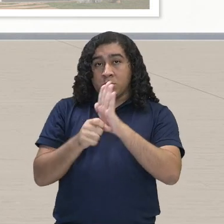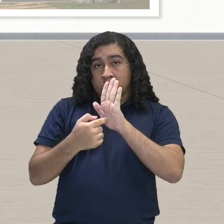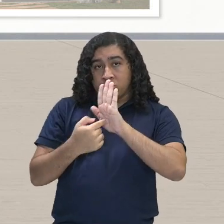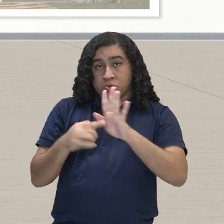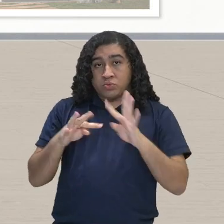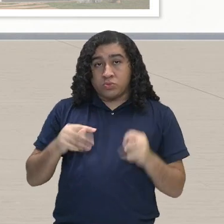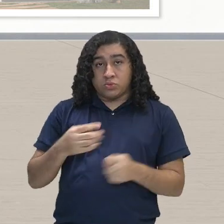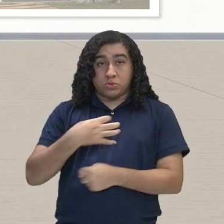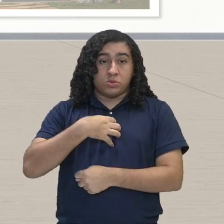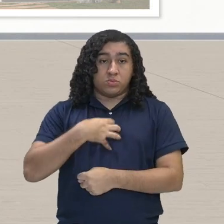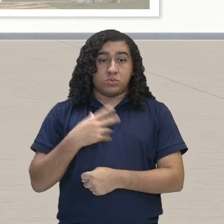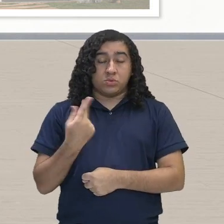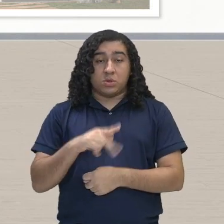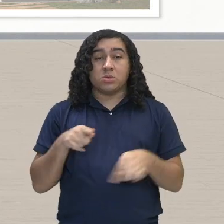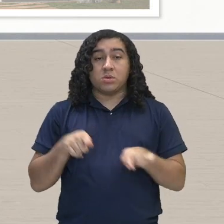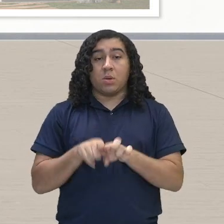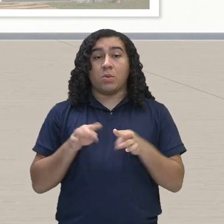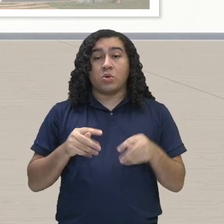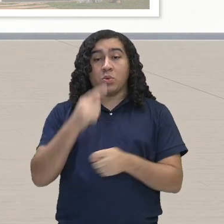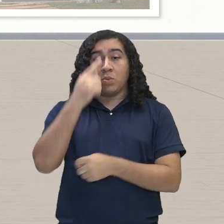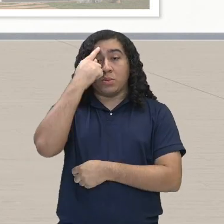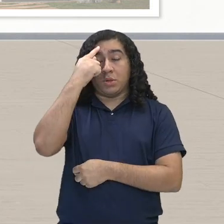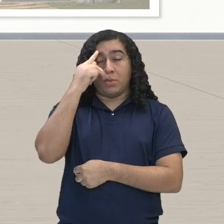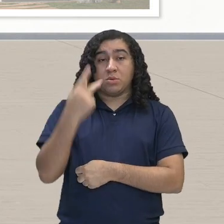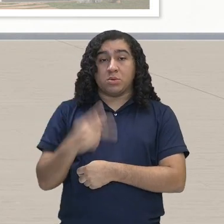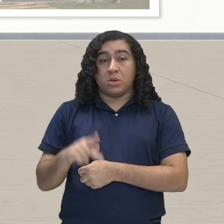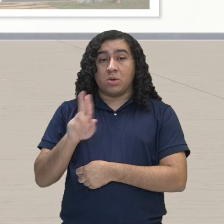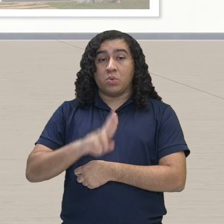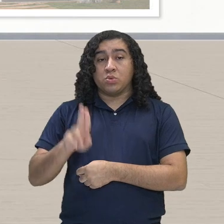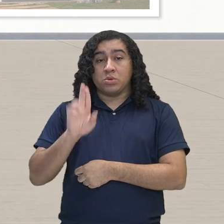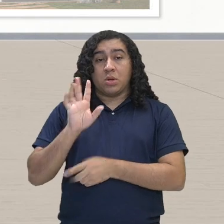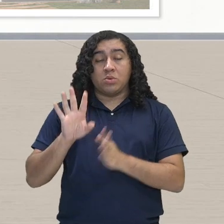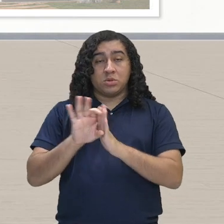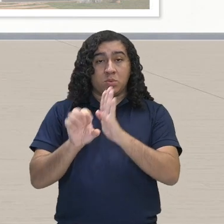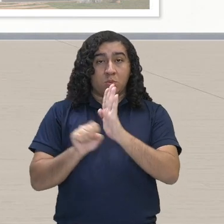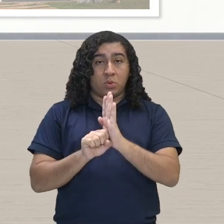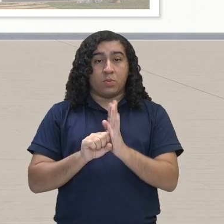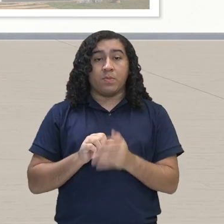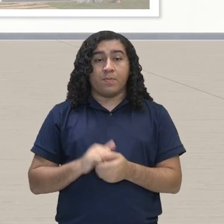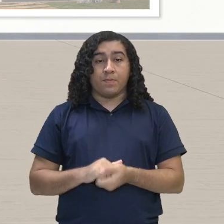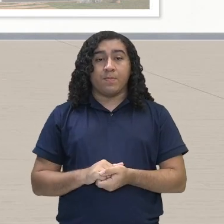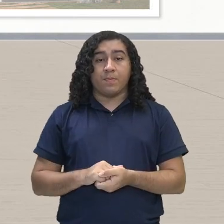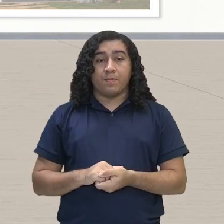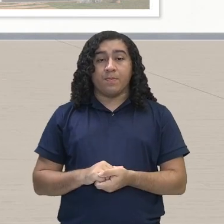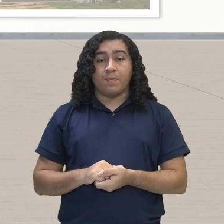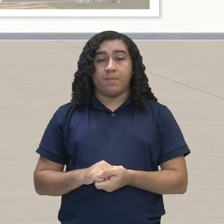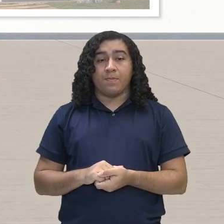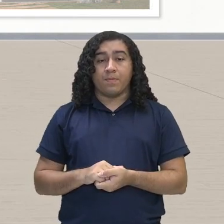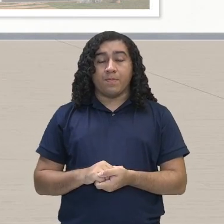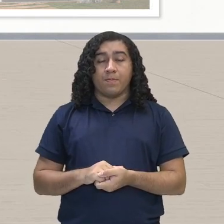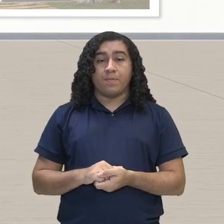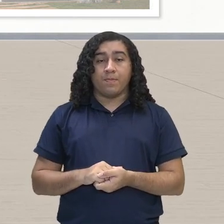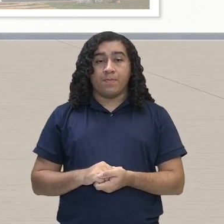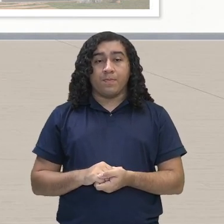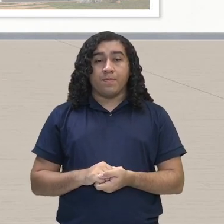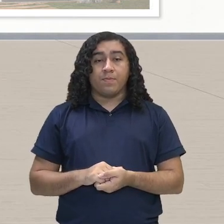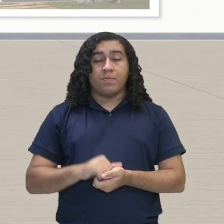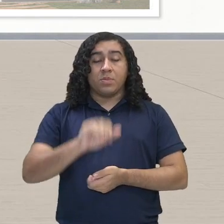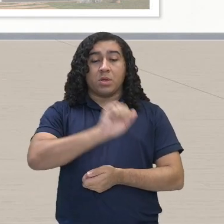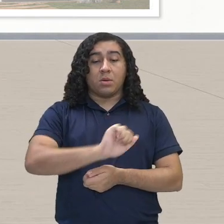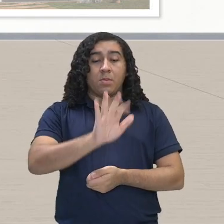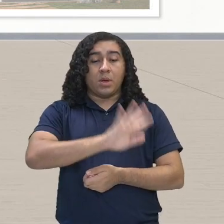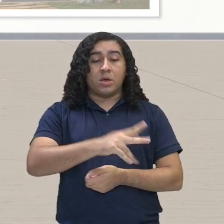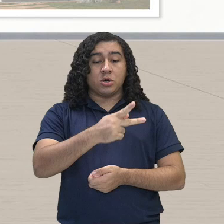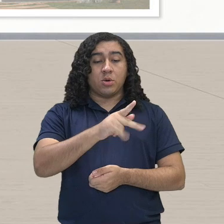sentia, aquilo que ele pensava a partir de símbolos. A imagem aqui da Pietà, que é